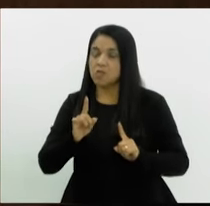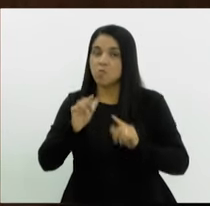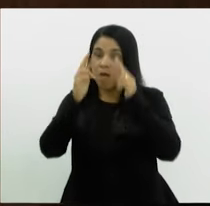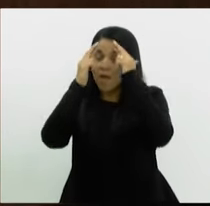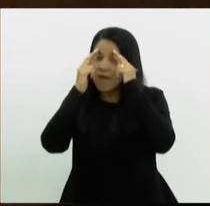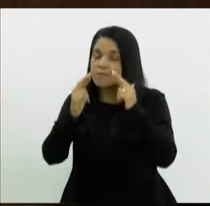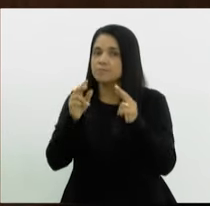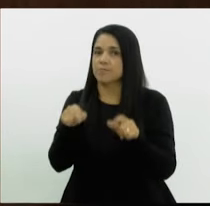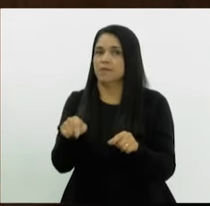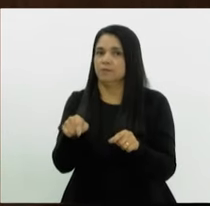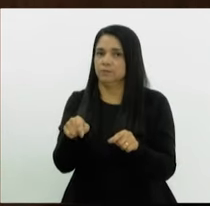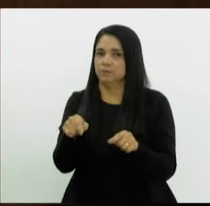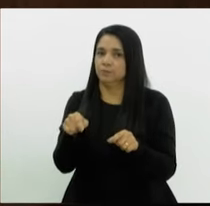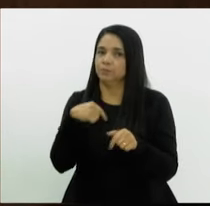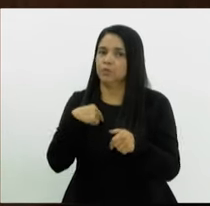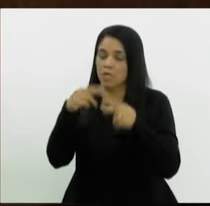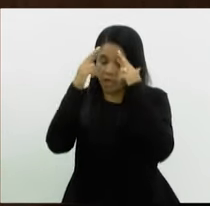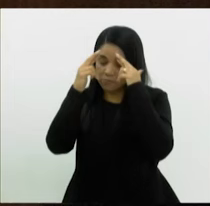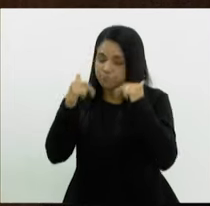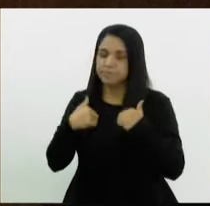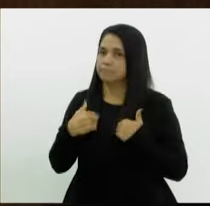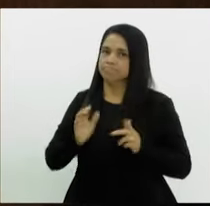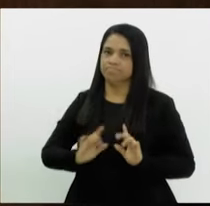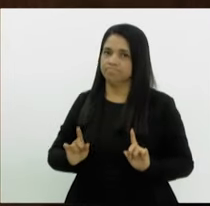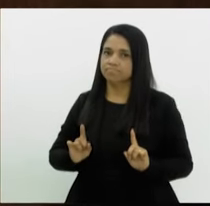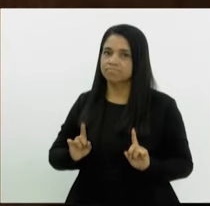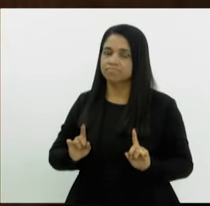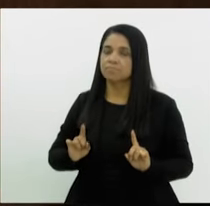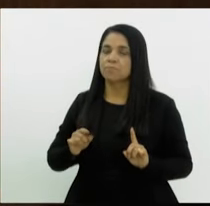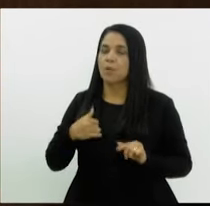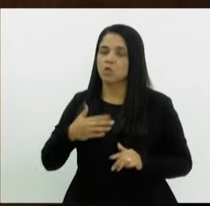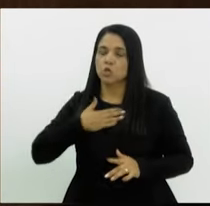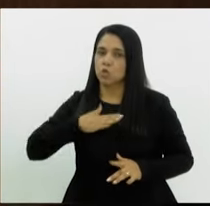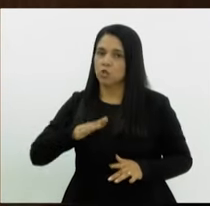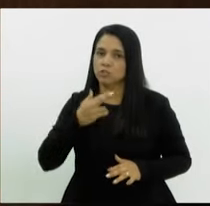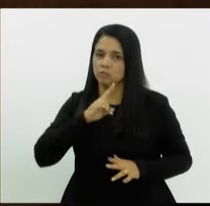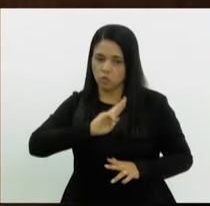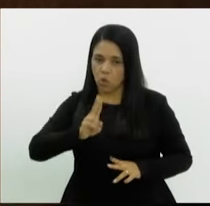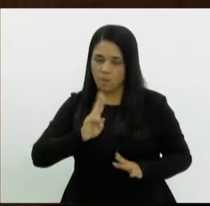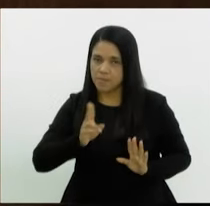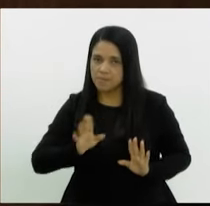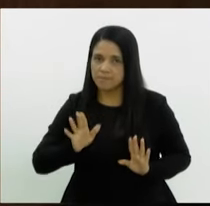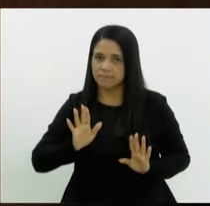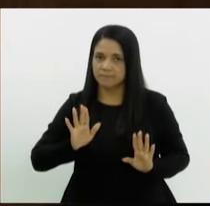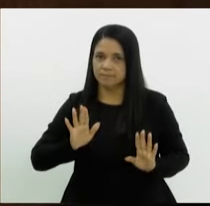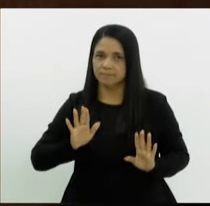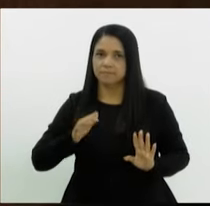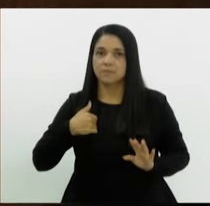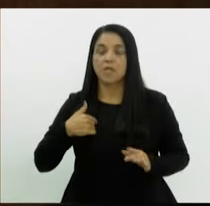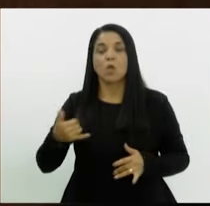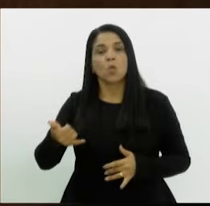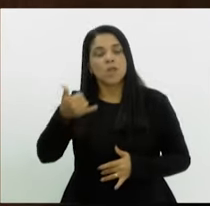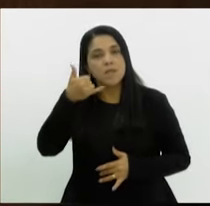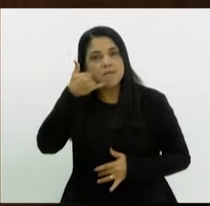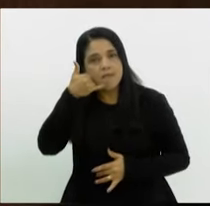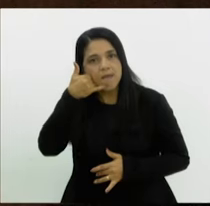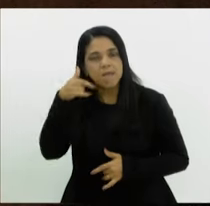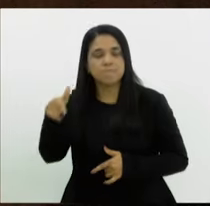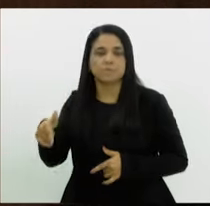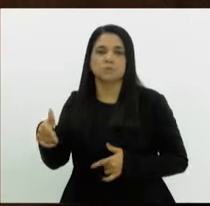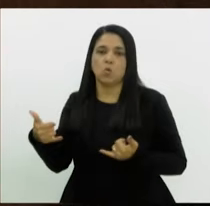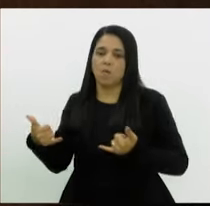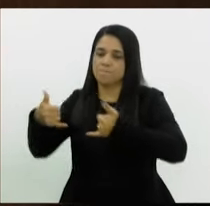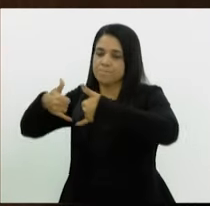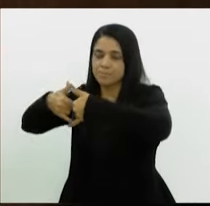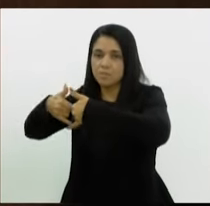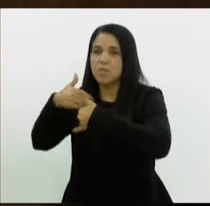esta pessoa não tem por mim, mas eu não gostaria aqui de falar nome. Cheguei, liguei para a pessoa disse que